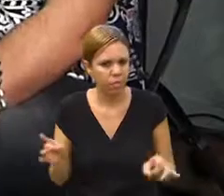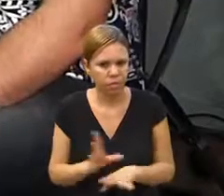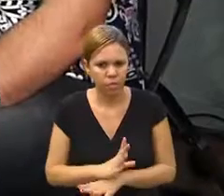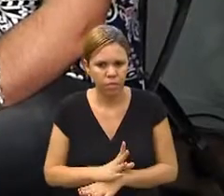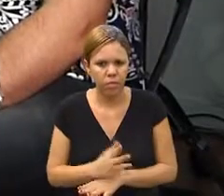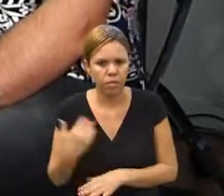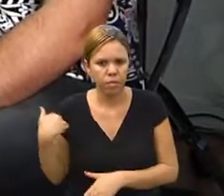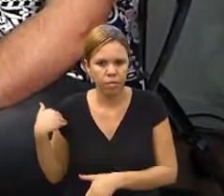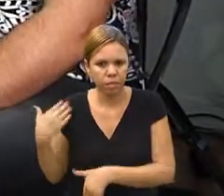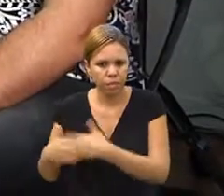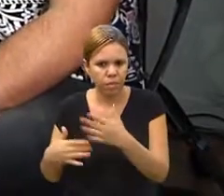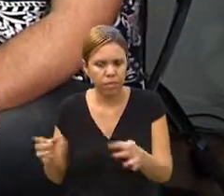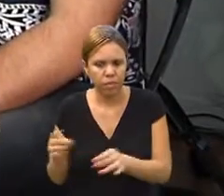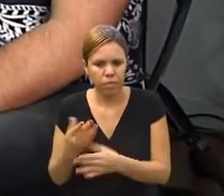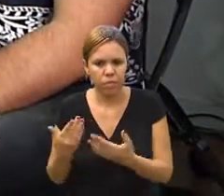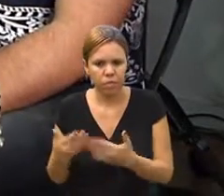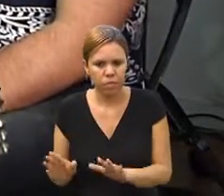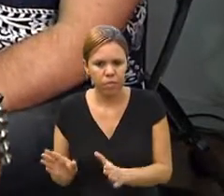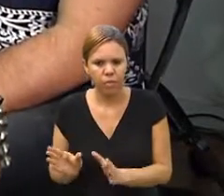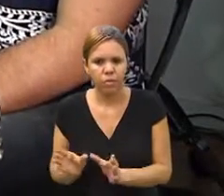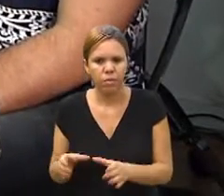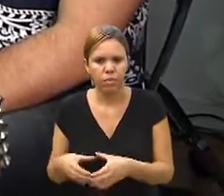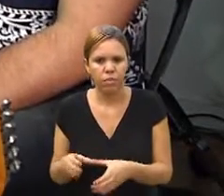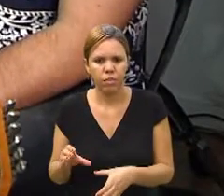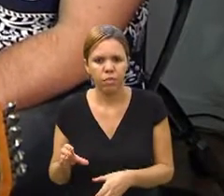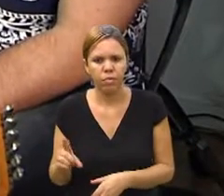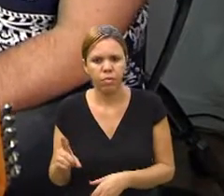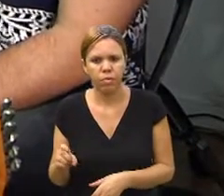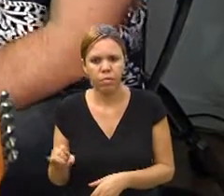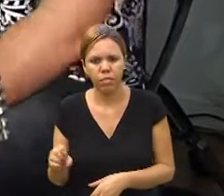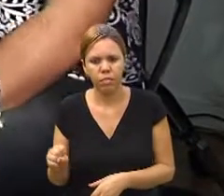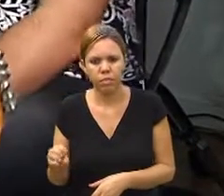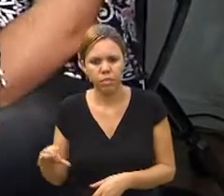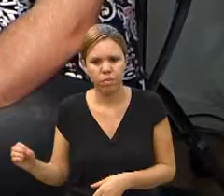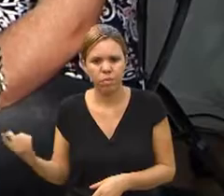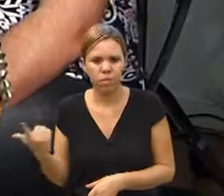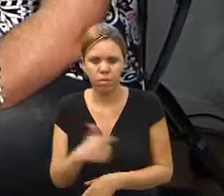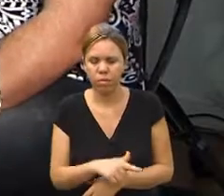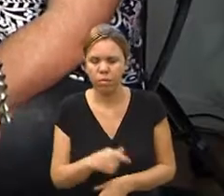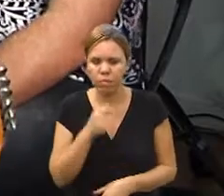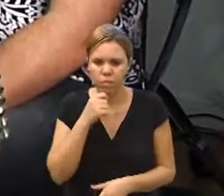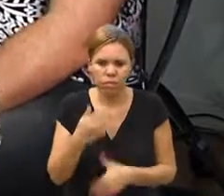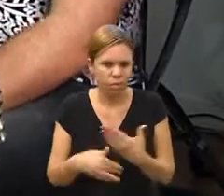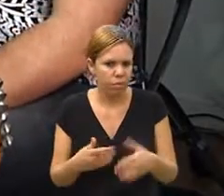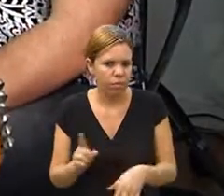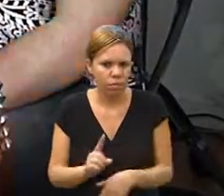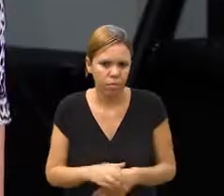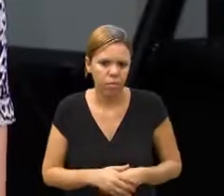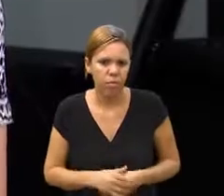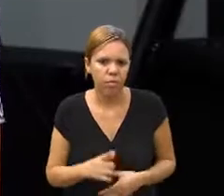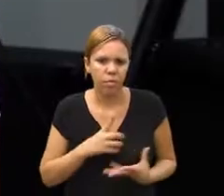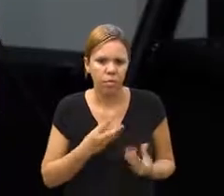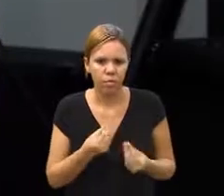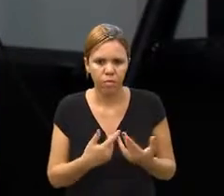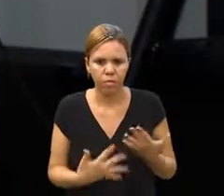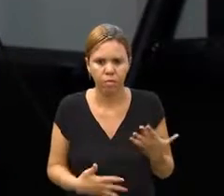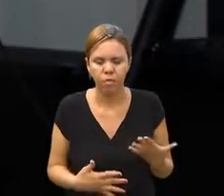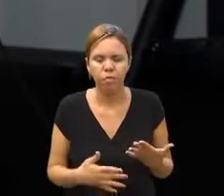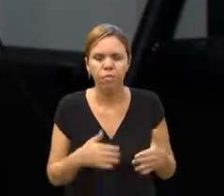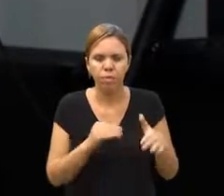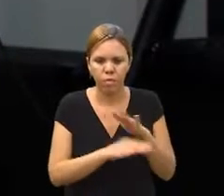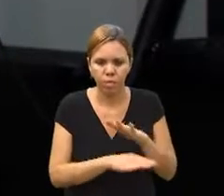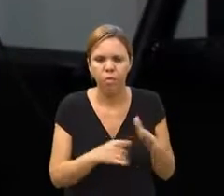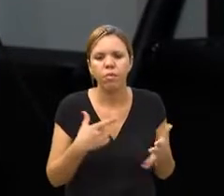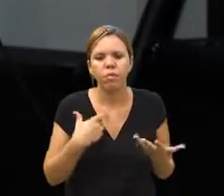lancei meu último disco. É até um dos motivos pelos quais eu não lancei outro desde então. A gente tem um monte de coisa na manga, eu